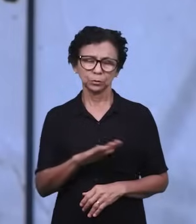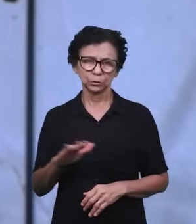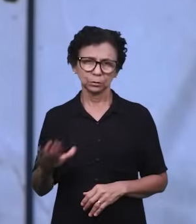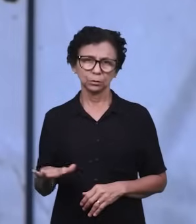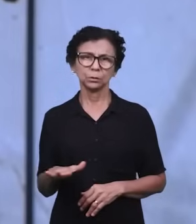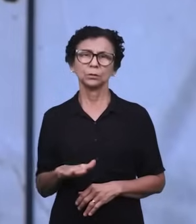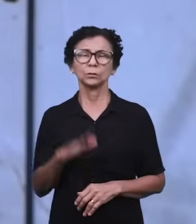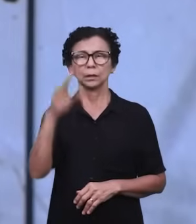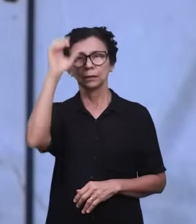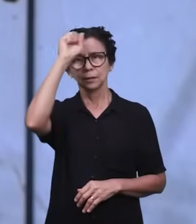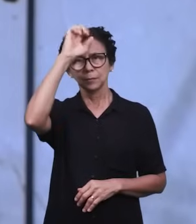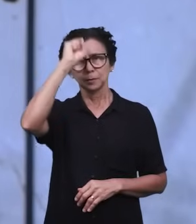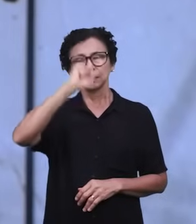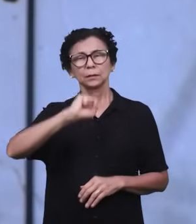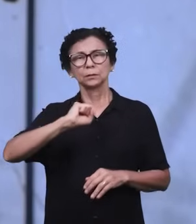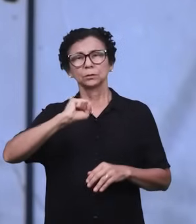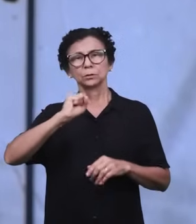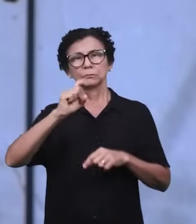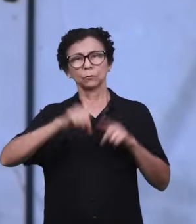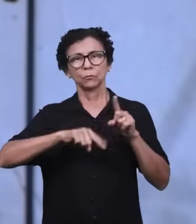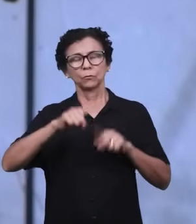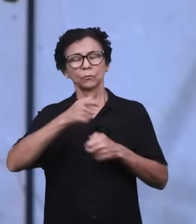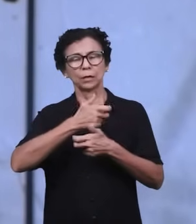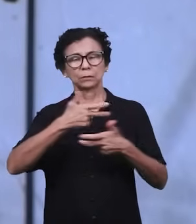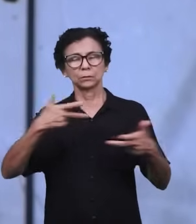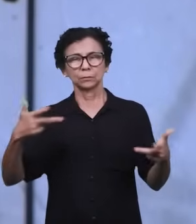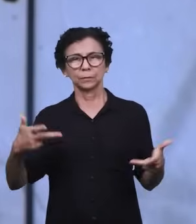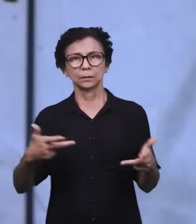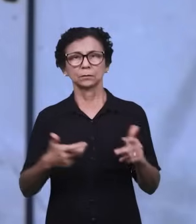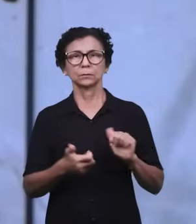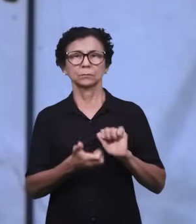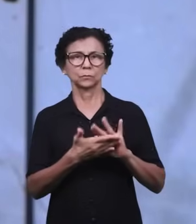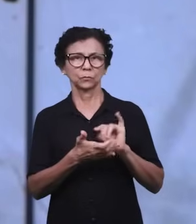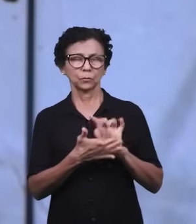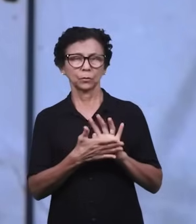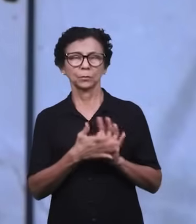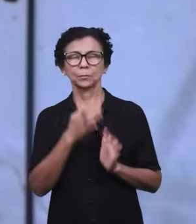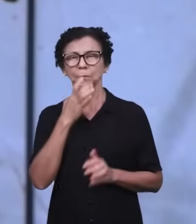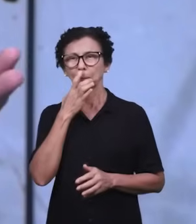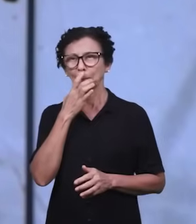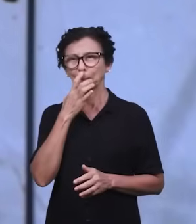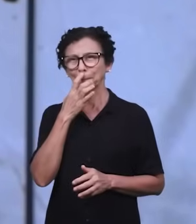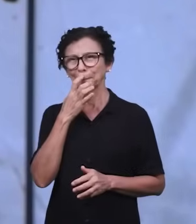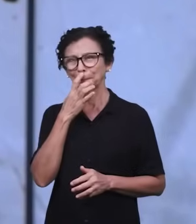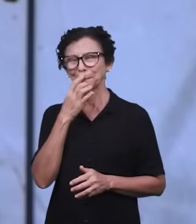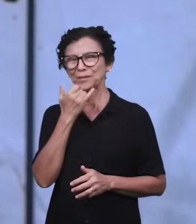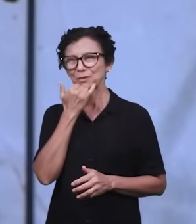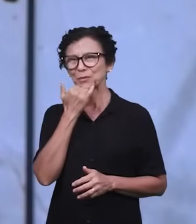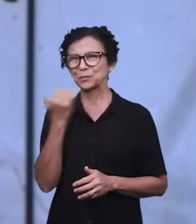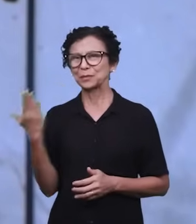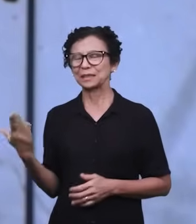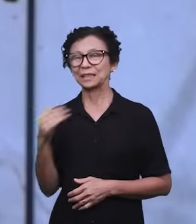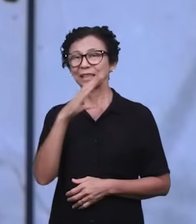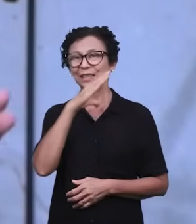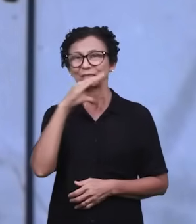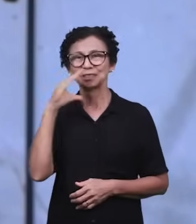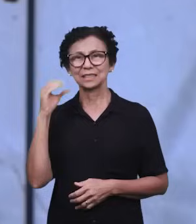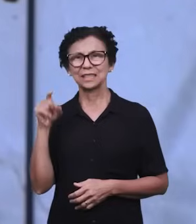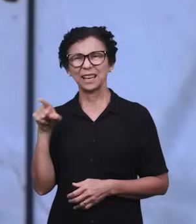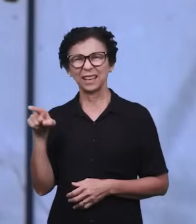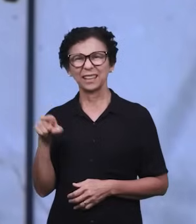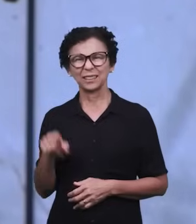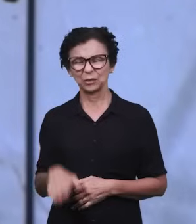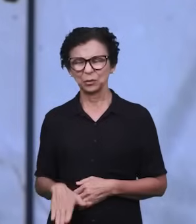também um trabalho técnico aprimorado, como é com um grupo de louvor. Então nós temos aqui hoje já